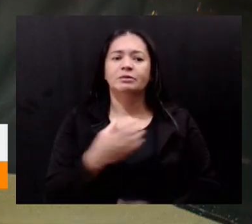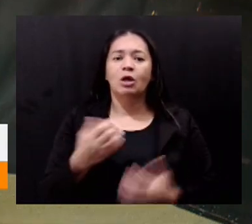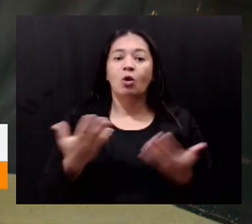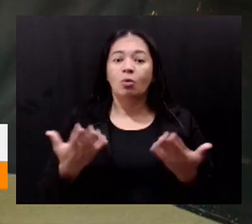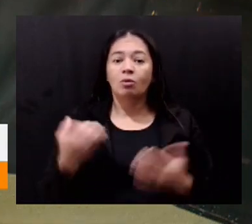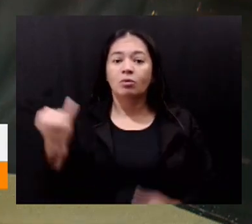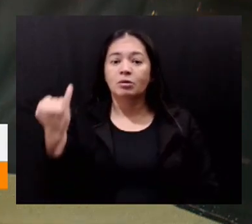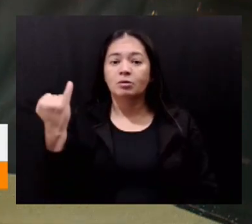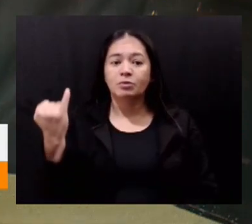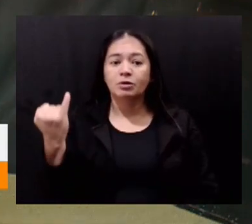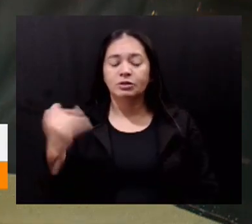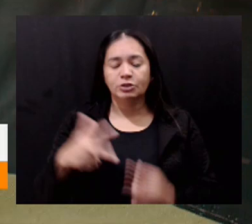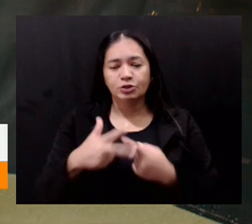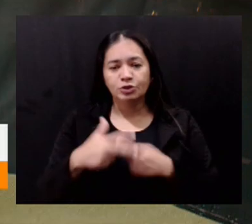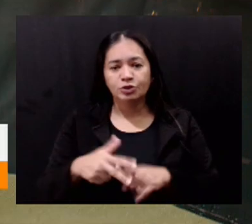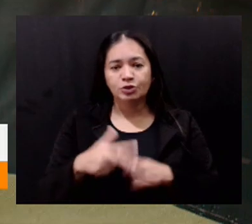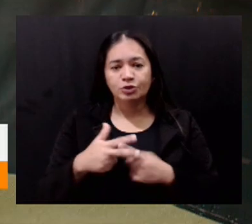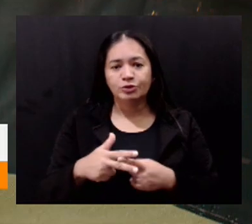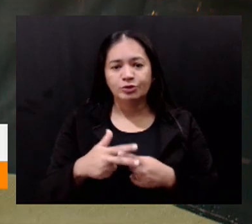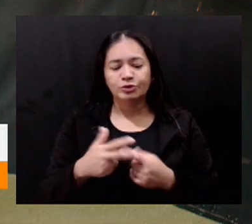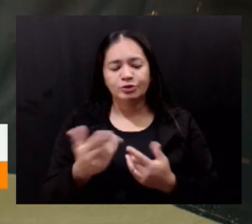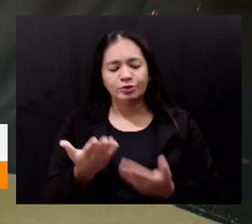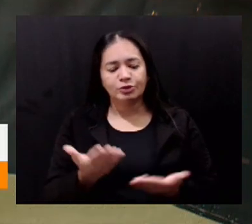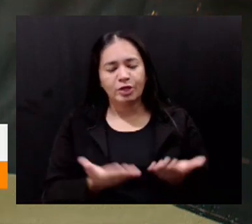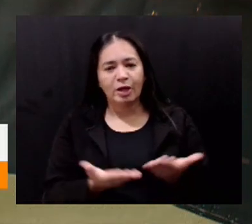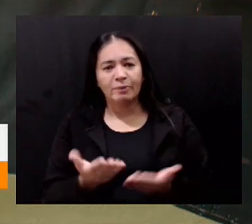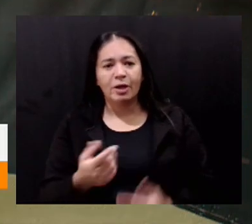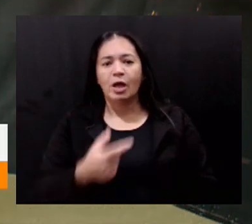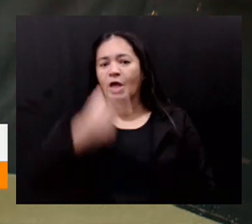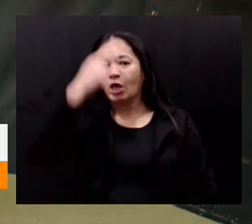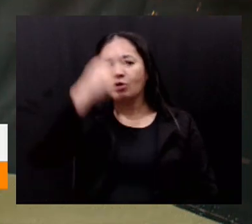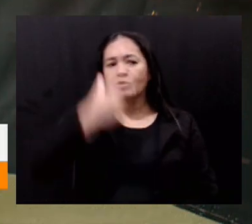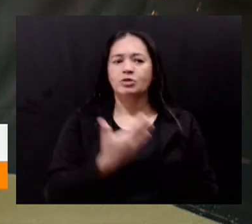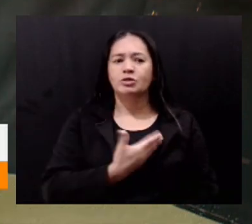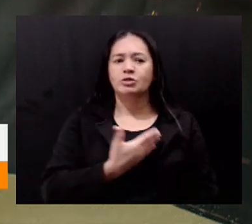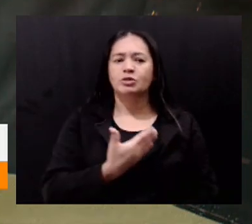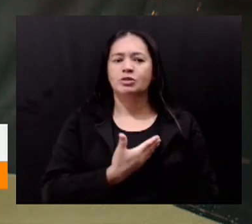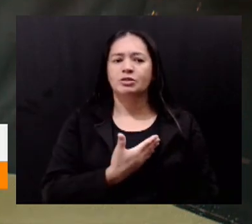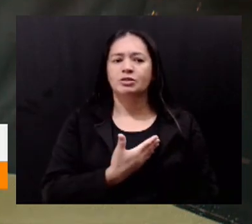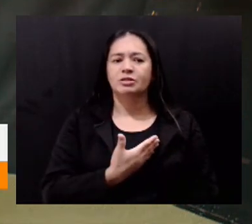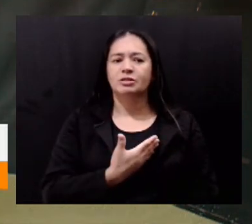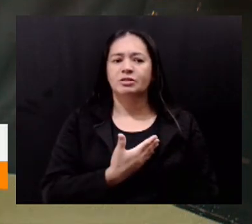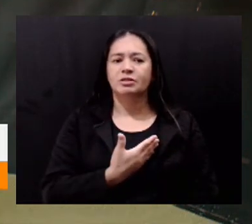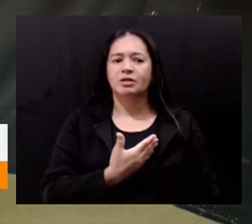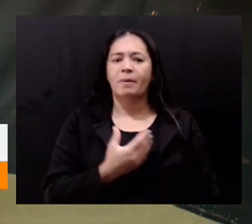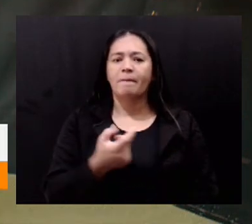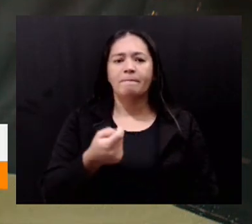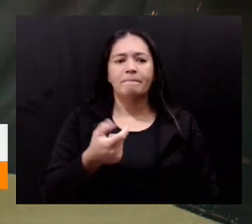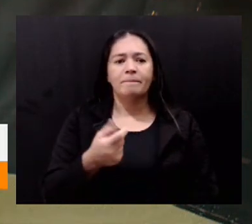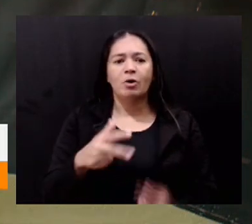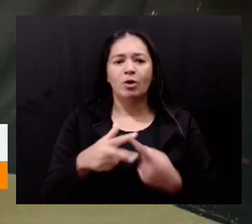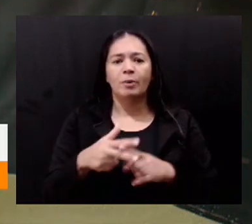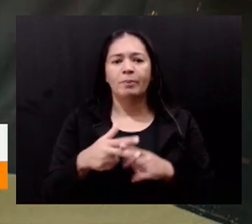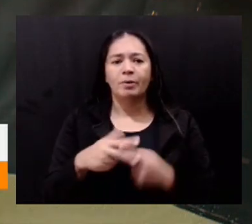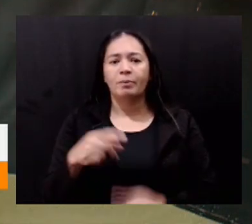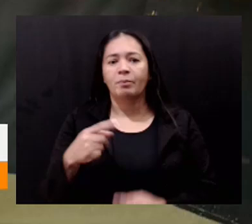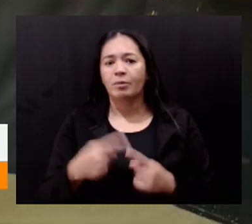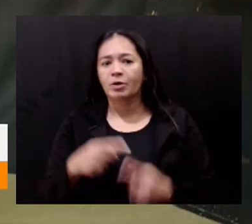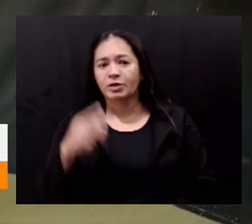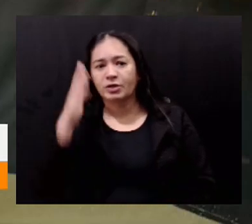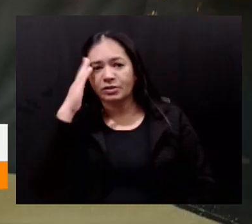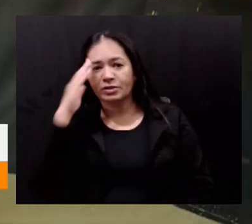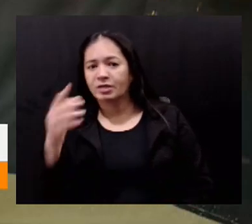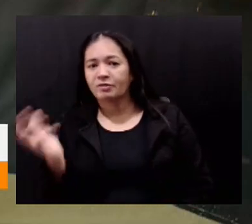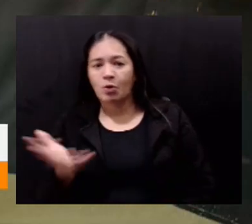amizade? Tem gente que fala assim: ah, eu sou um amigo de. Minha amizade é de baixa manutenção, porque eu entendo que você está correndo para lá e para cá, Sim. e você não